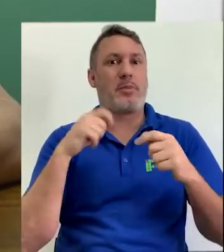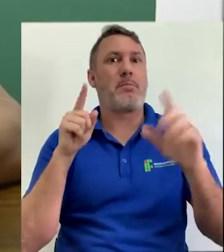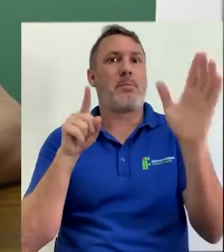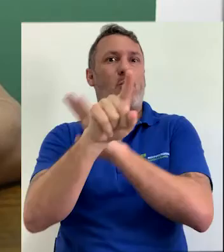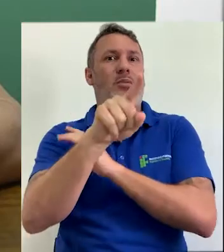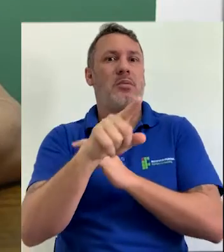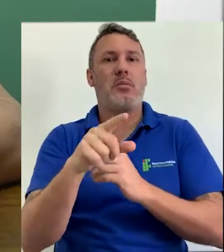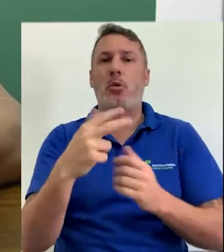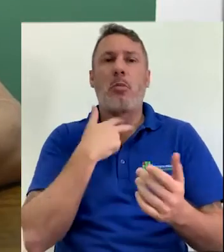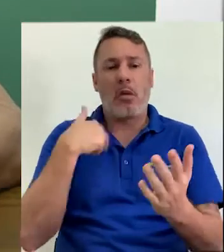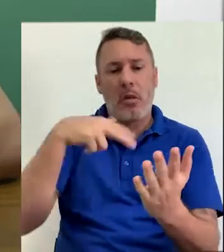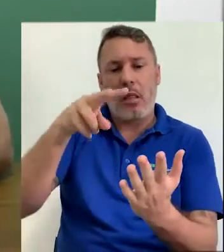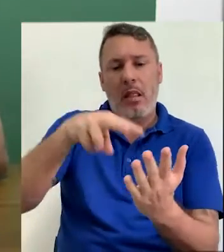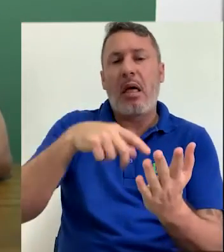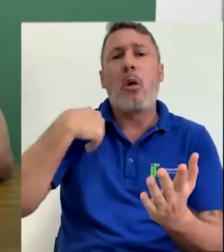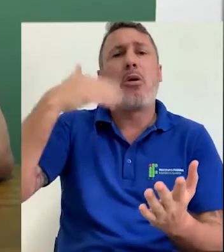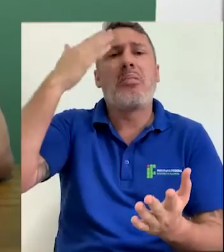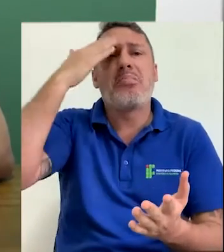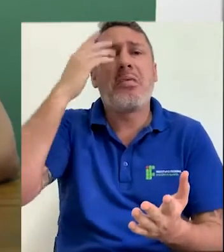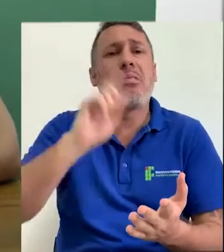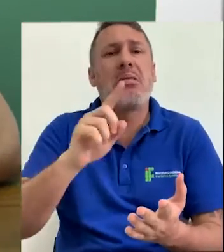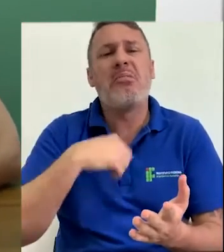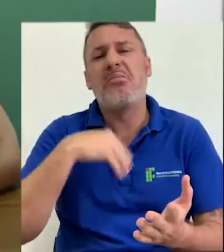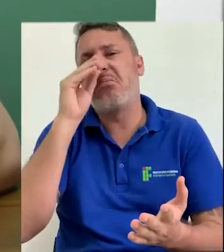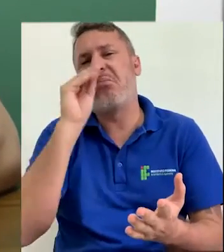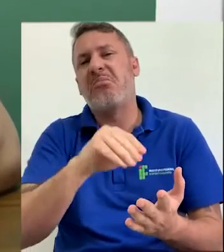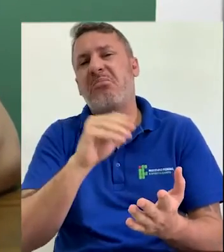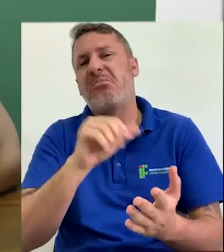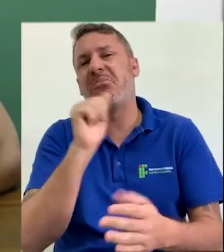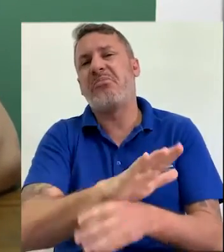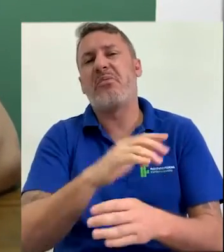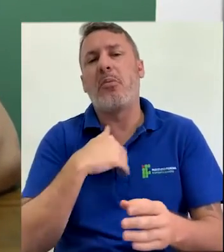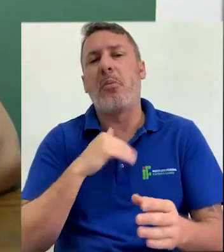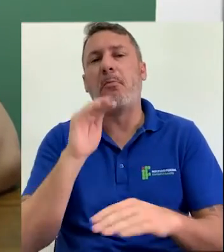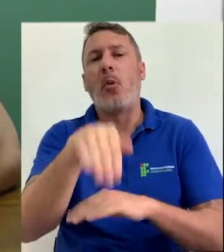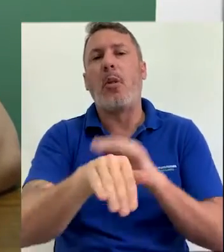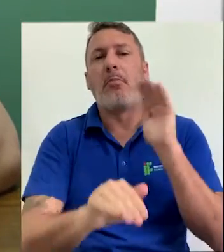perguntar. Não cria o hábito de pular etapas.